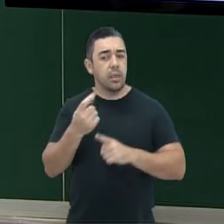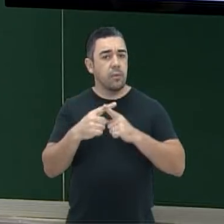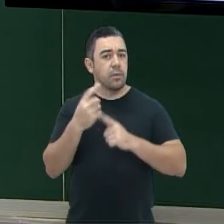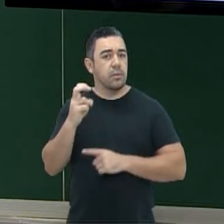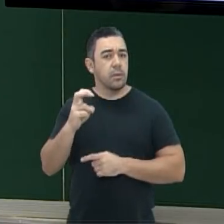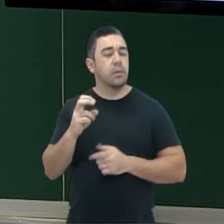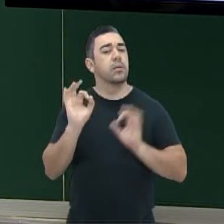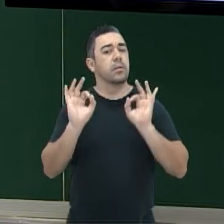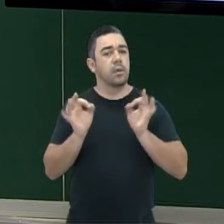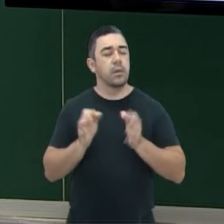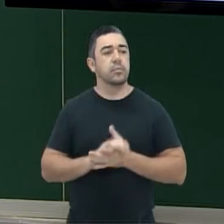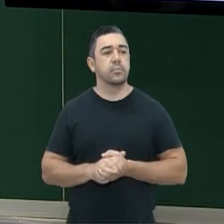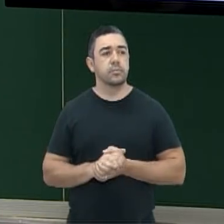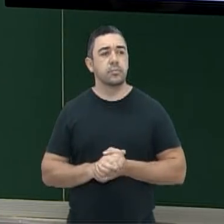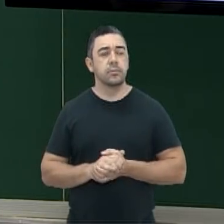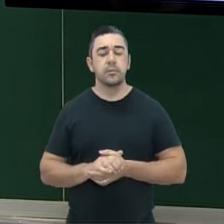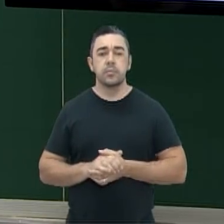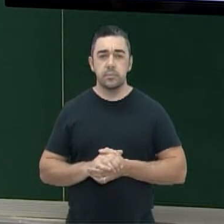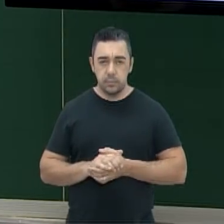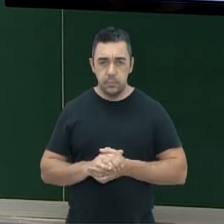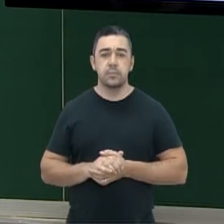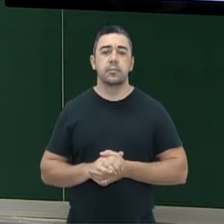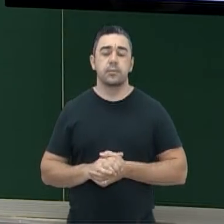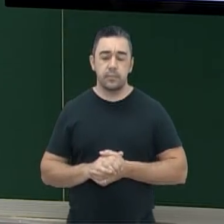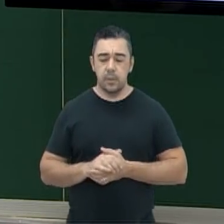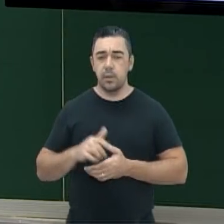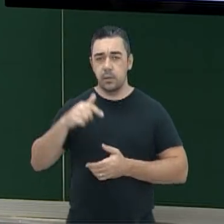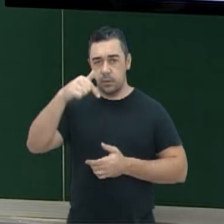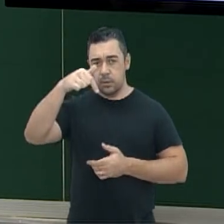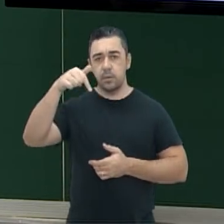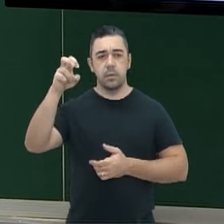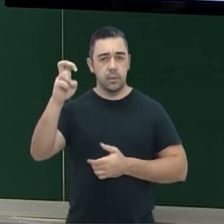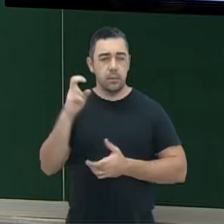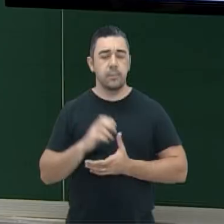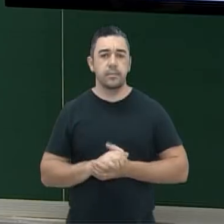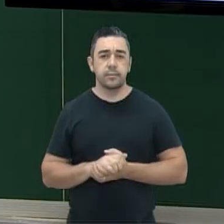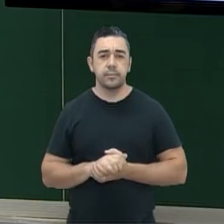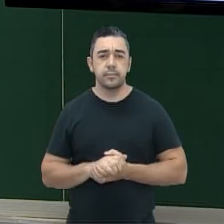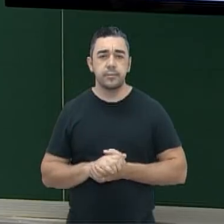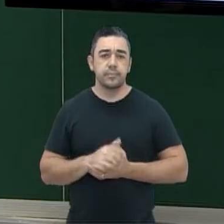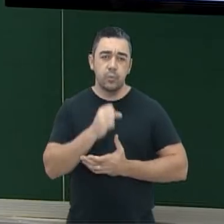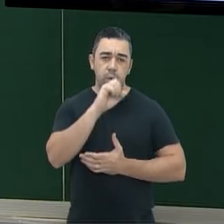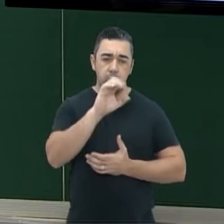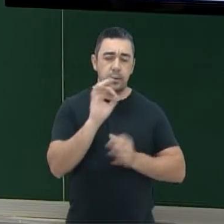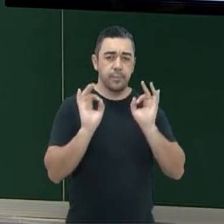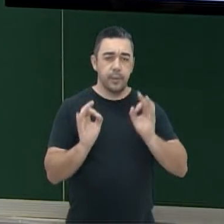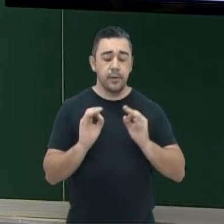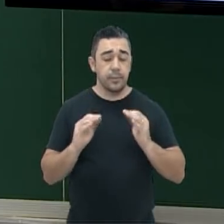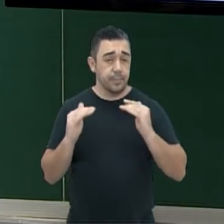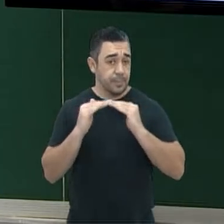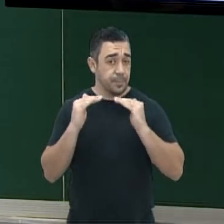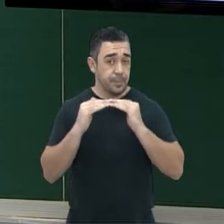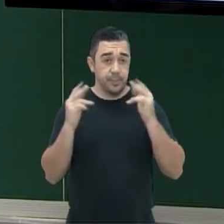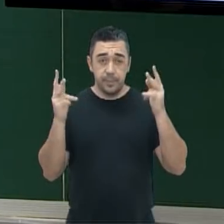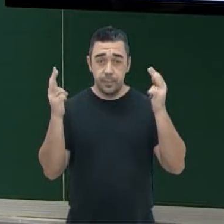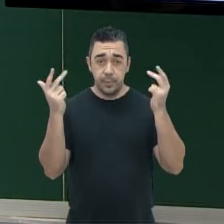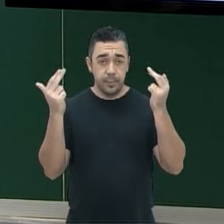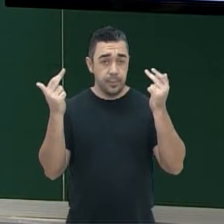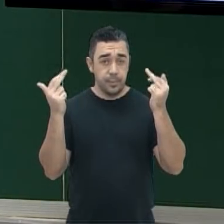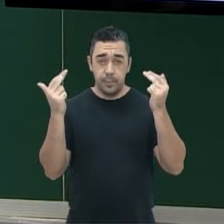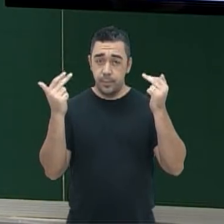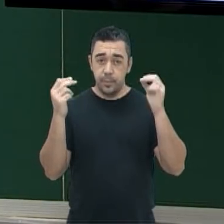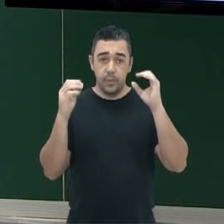16. Então, vai ficar 5 centésimos menos 80, 0.